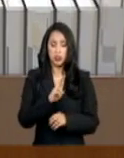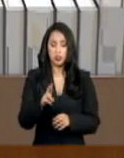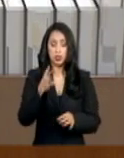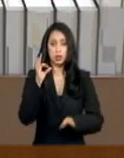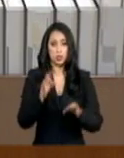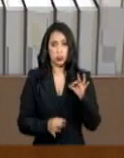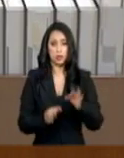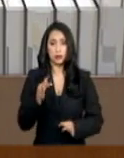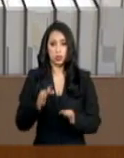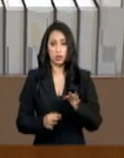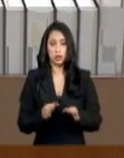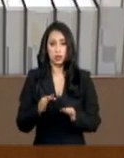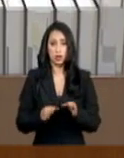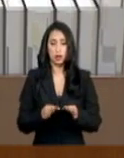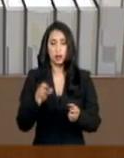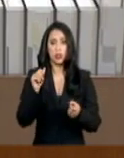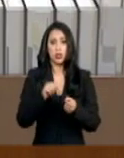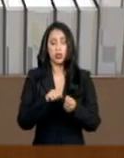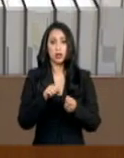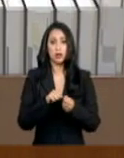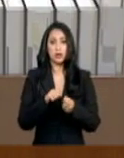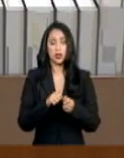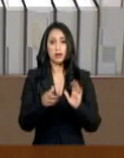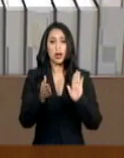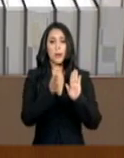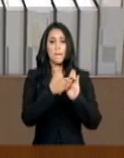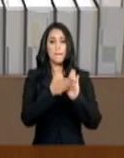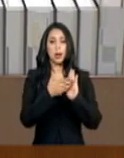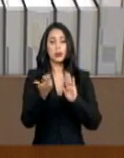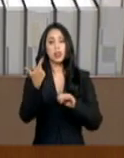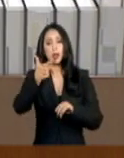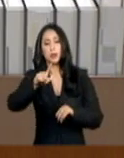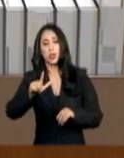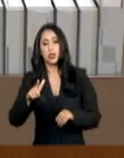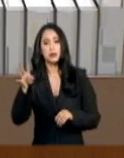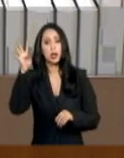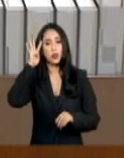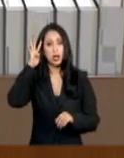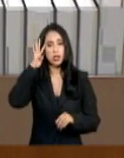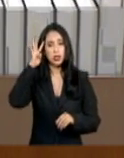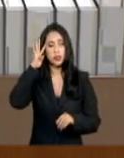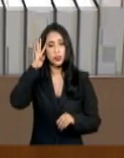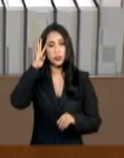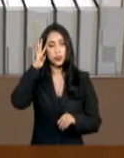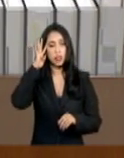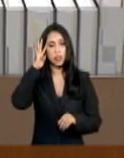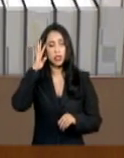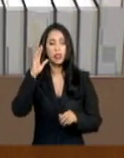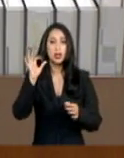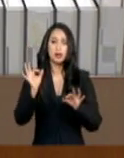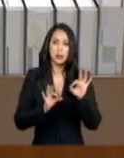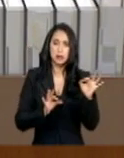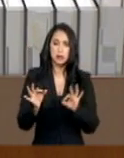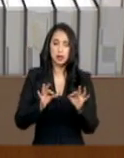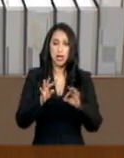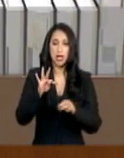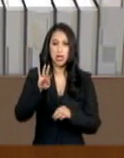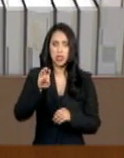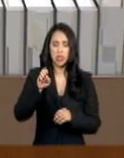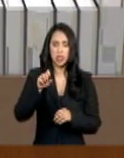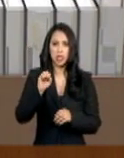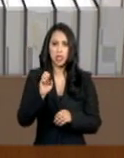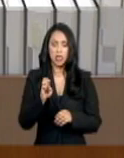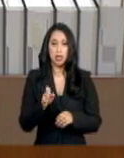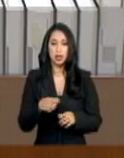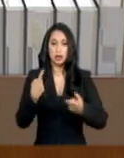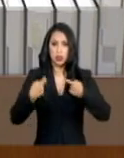o feito irá à pauta da próxima sessão de quarta-feira para a formulação da tese os debates quanto à